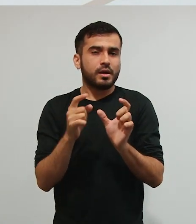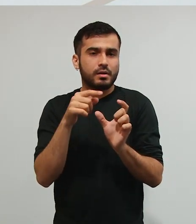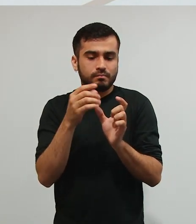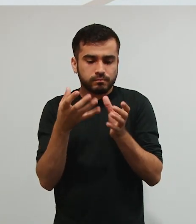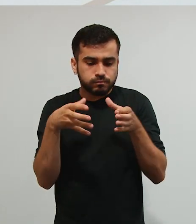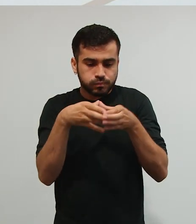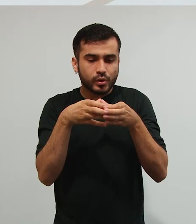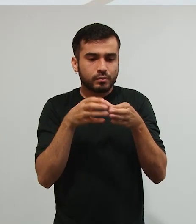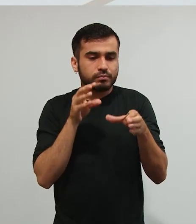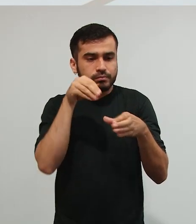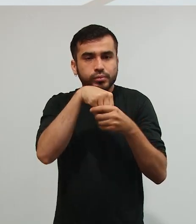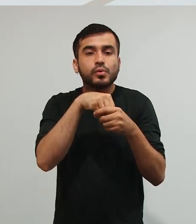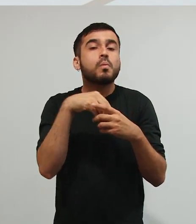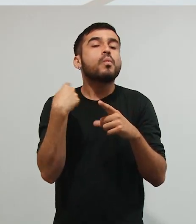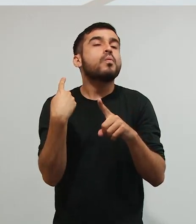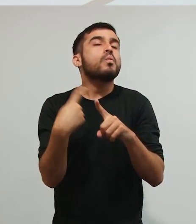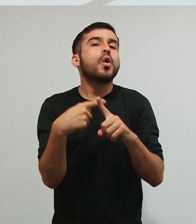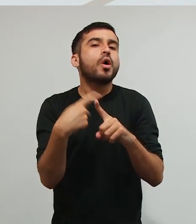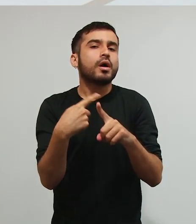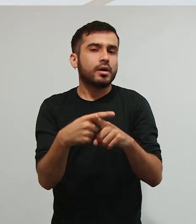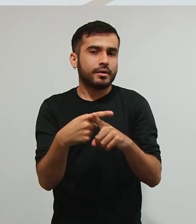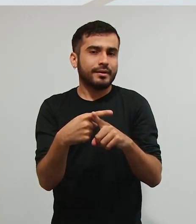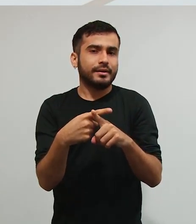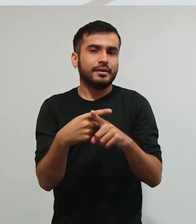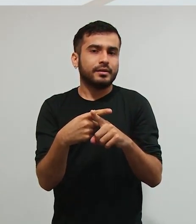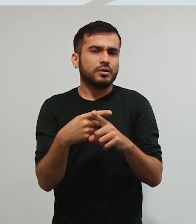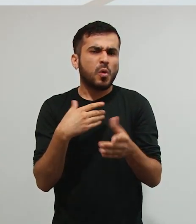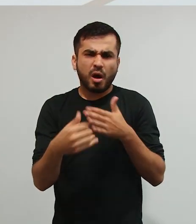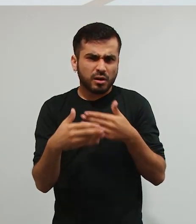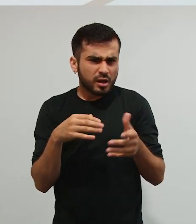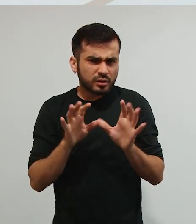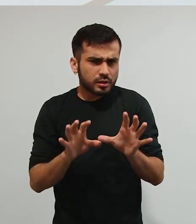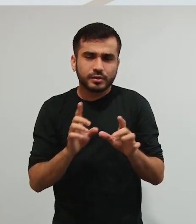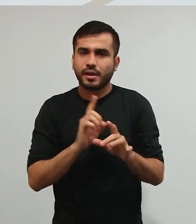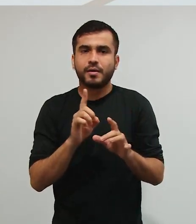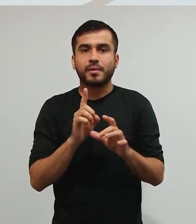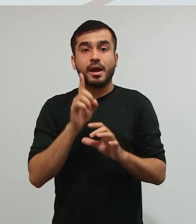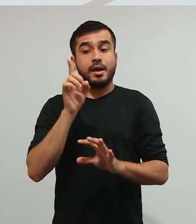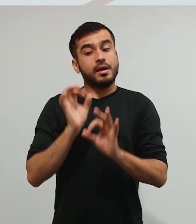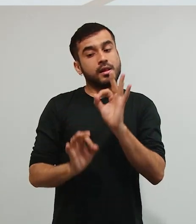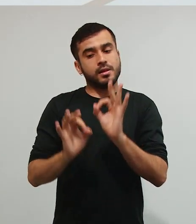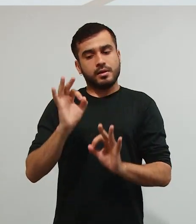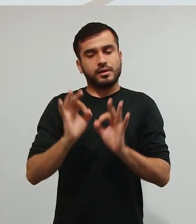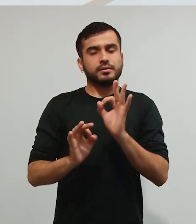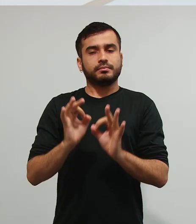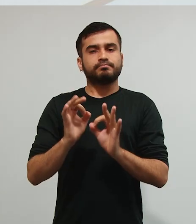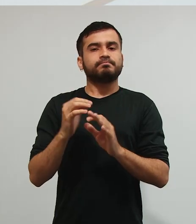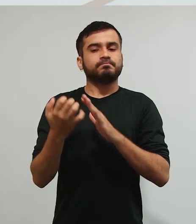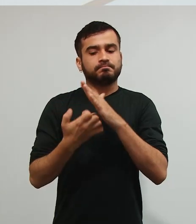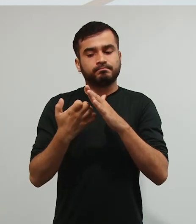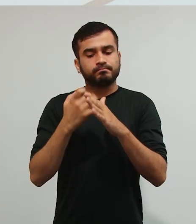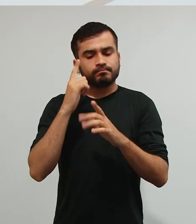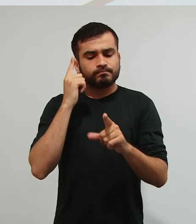e não de perfume, ela não é à toa. É justamente a forma que o planejamento